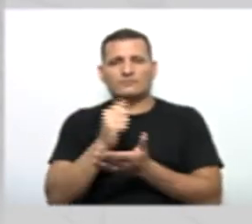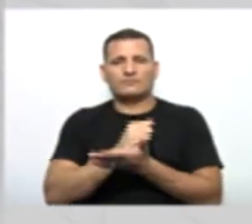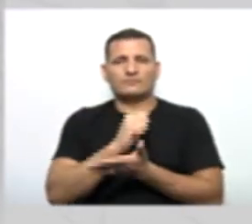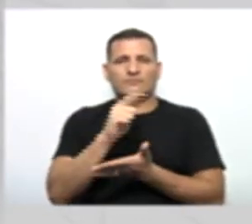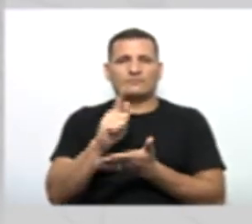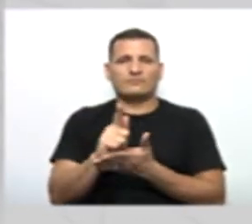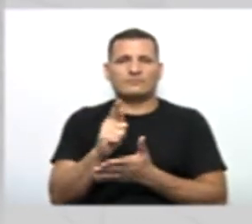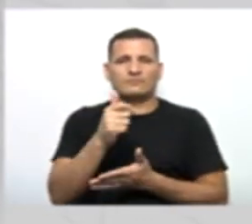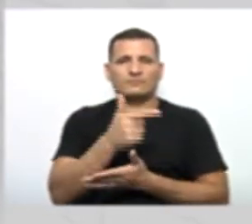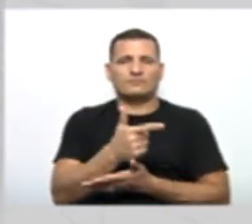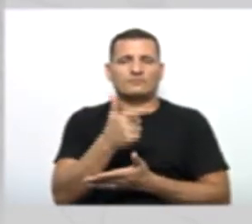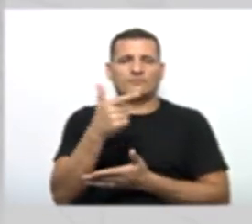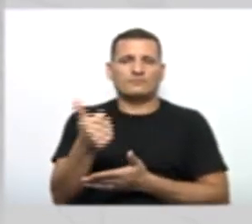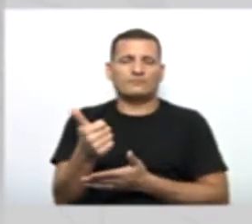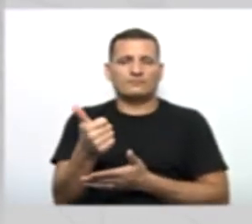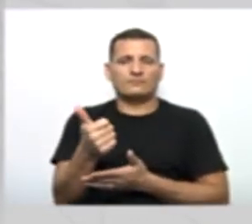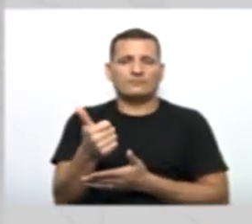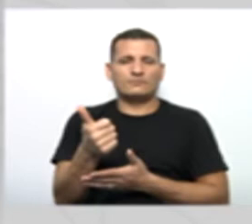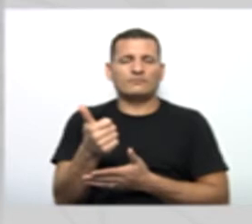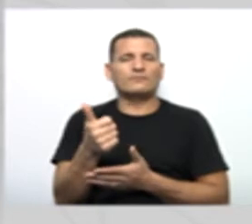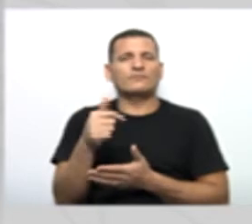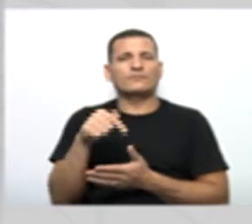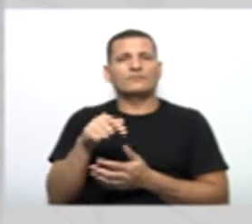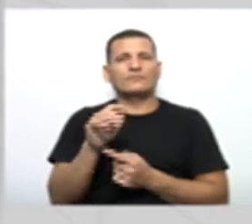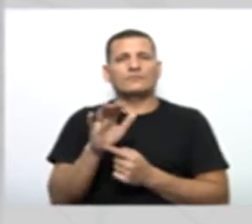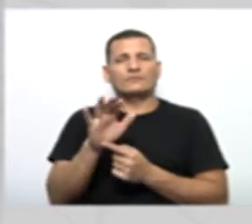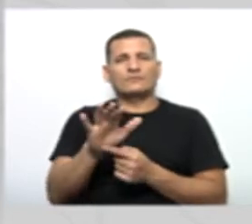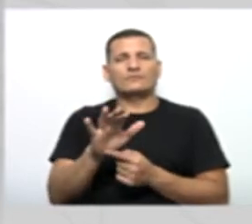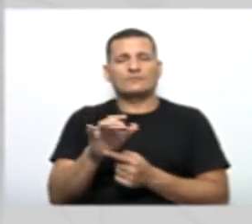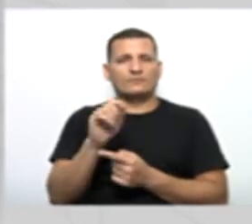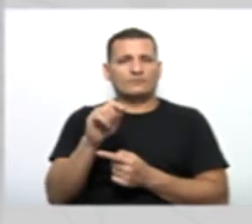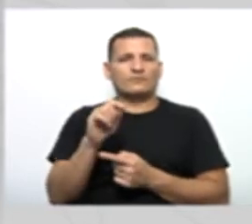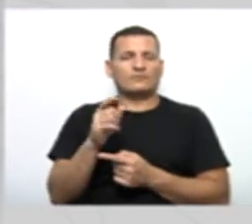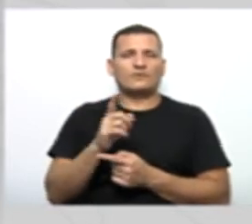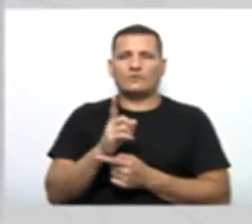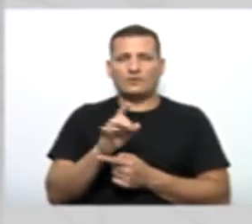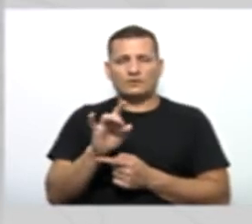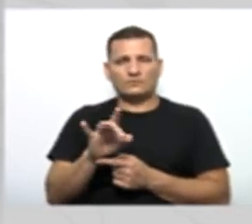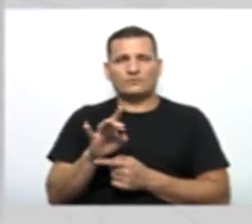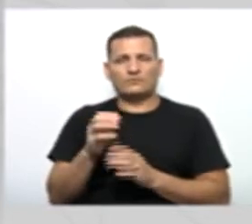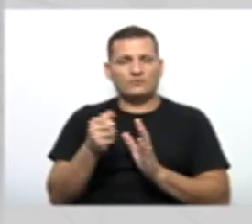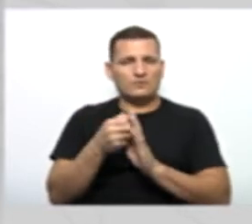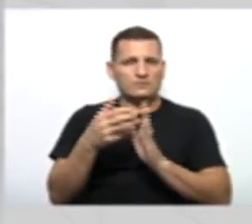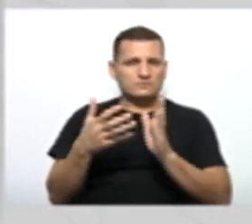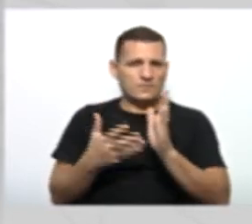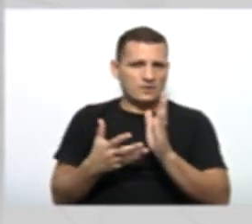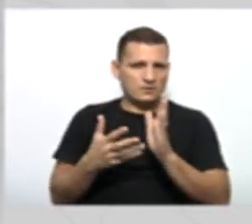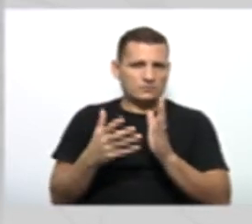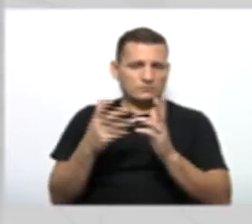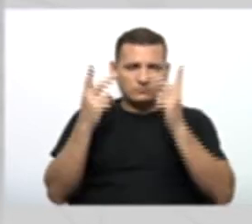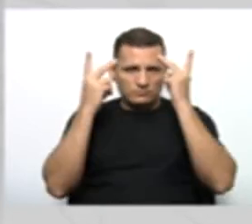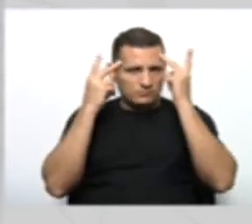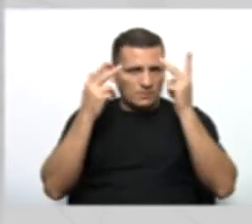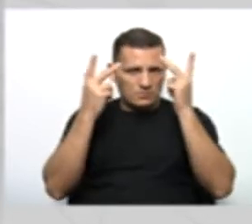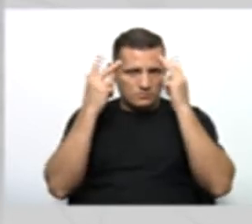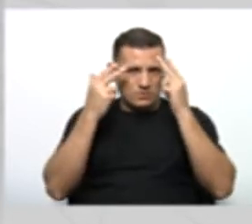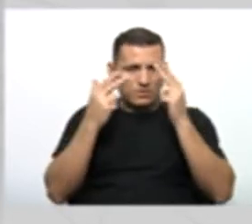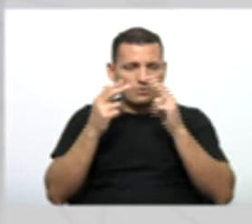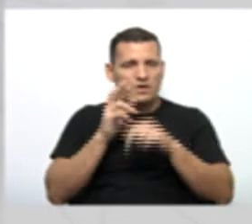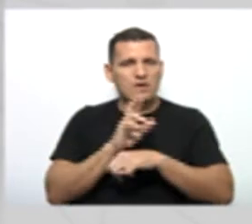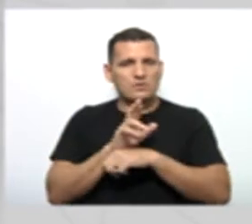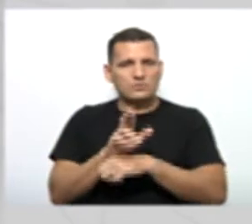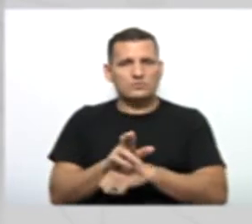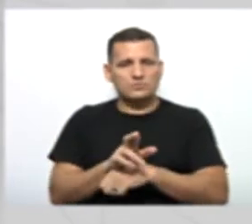questão ambiental não envolve somente o aspecto dos recursos naturais, mas também sociais